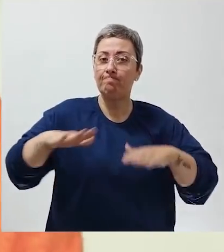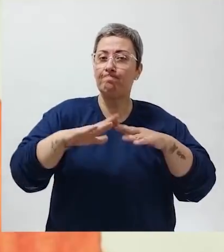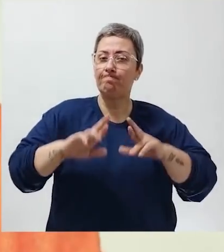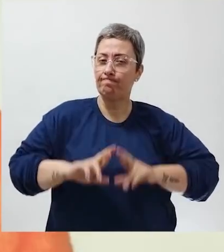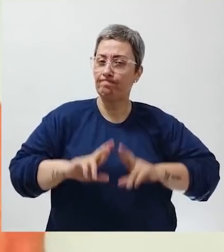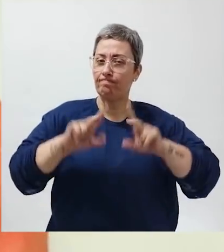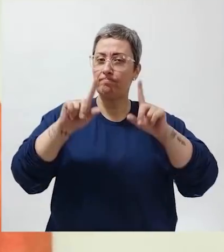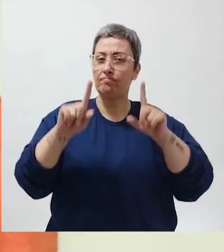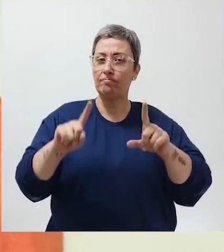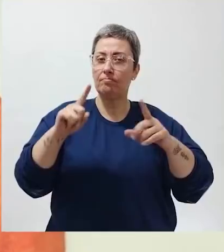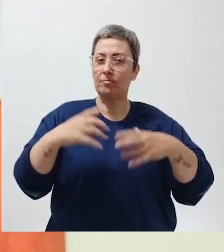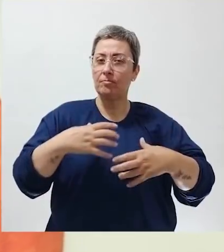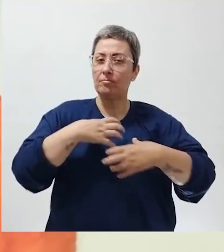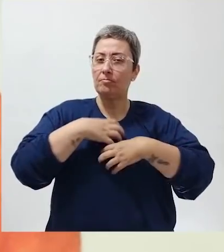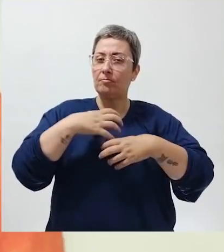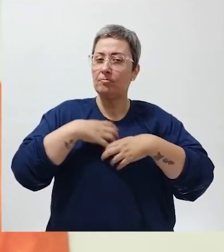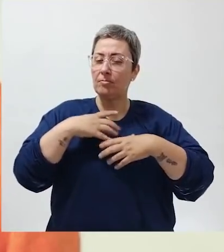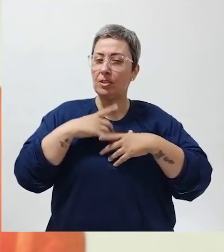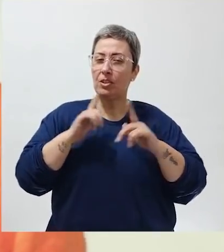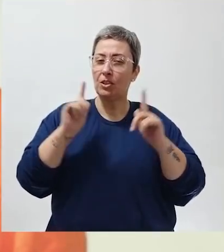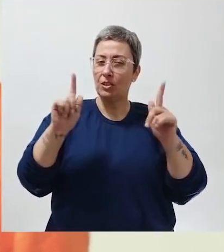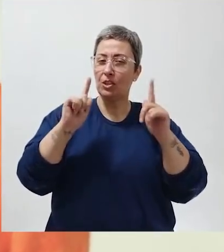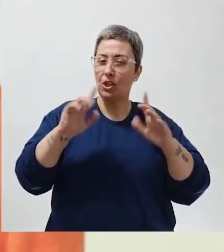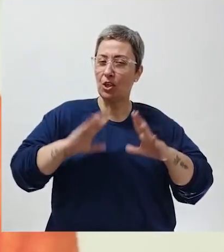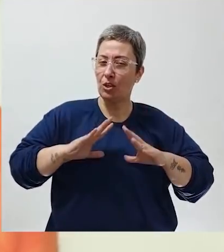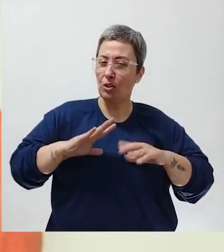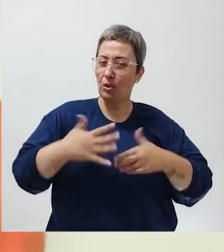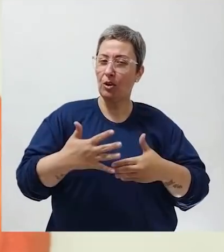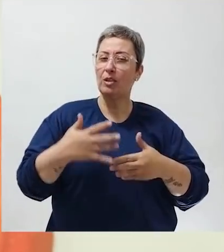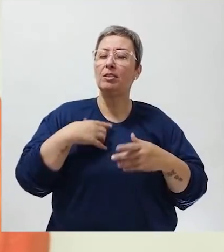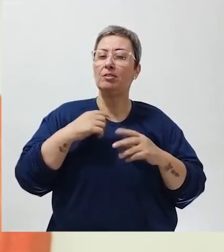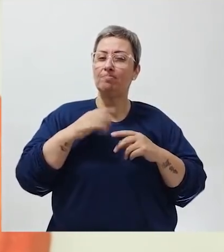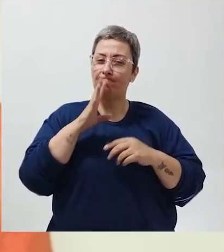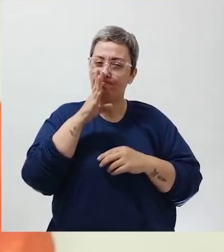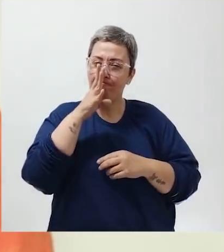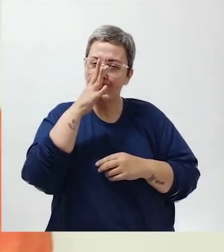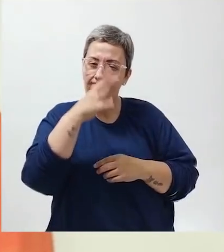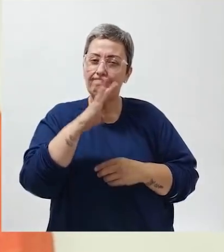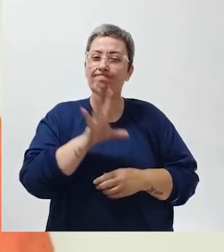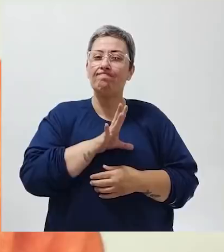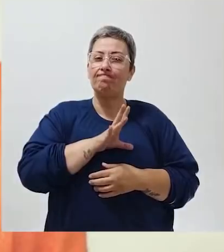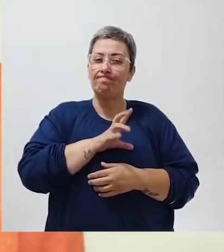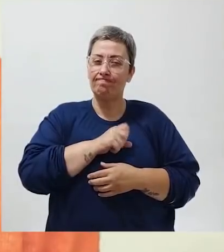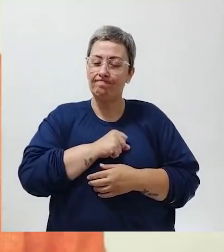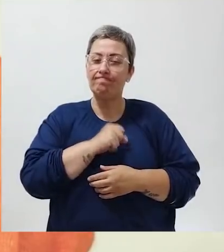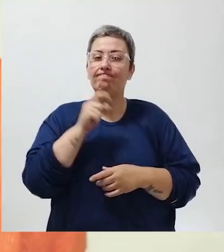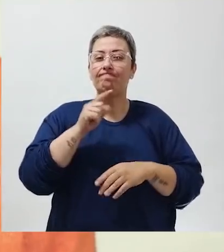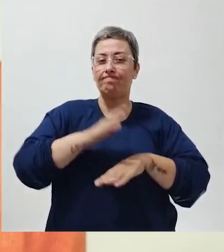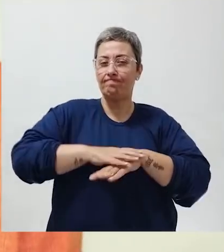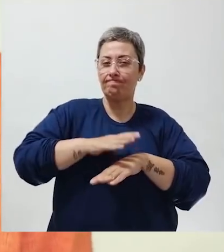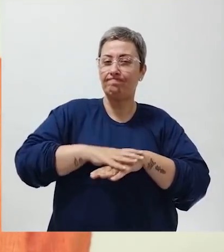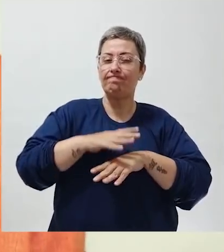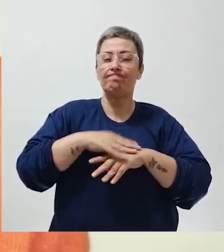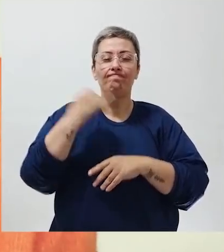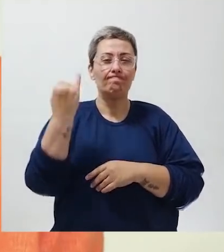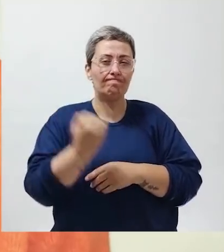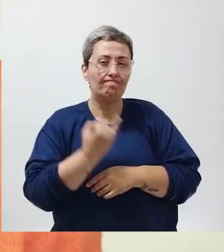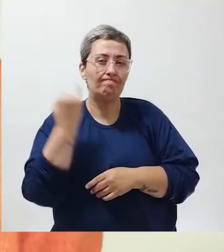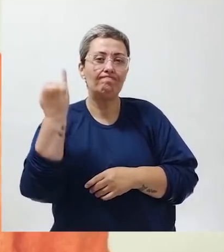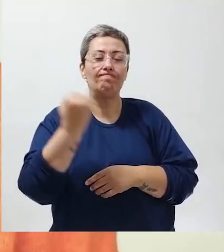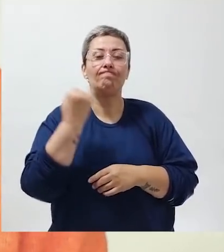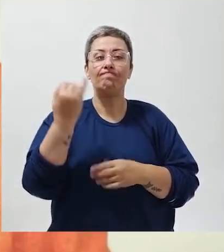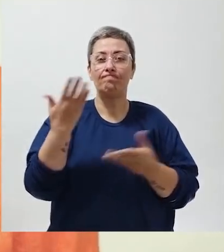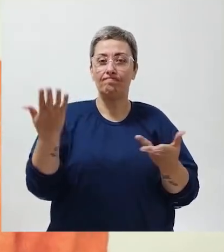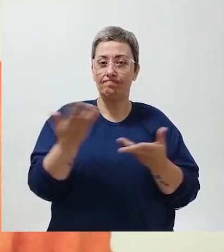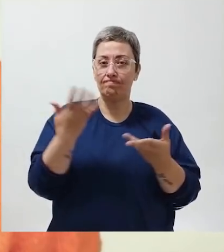raras: espírito de aventura, coragem, perseverança e paixão. Seu feito é tão